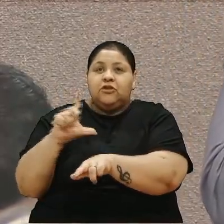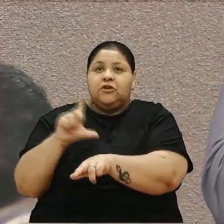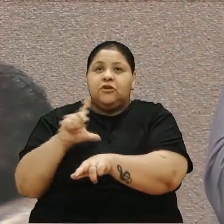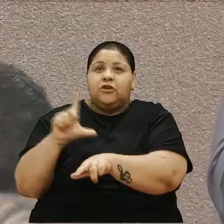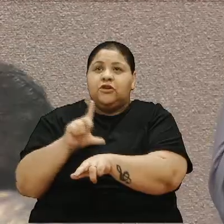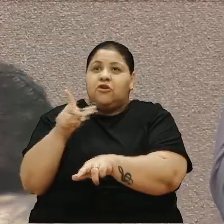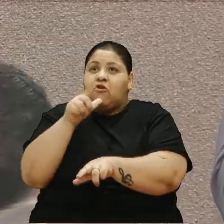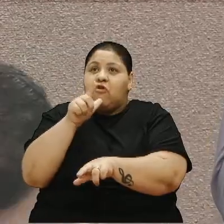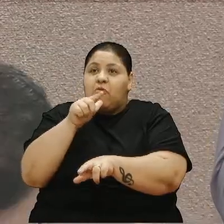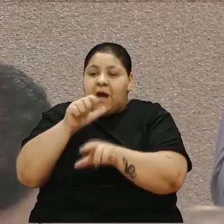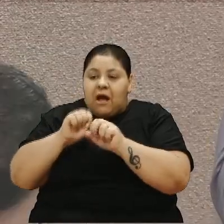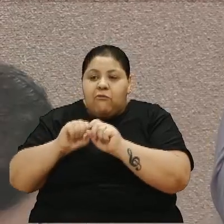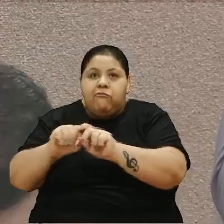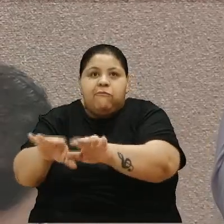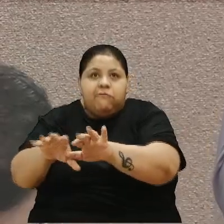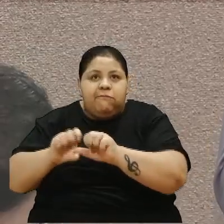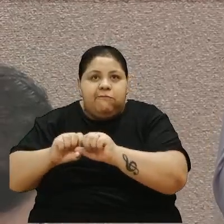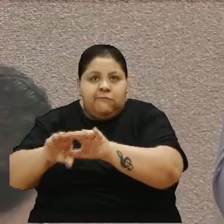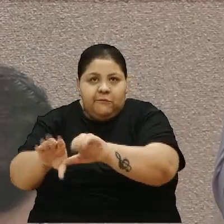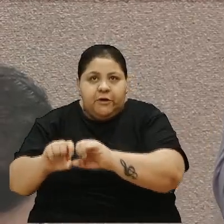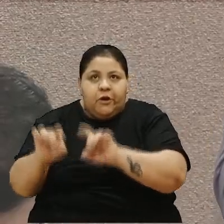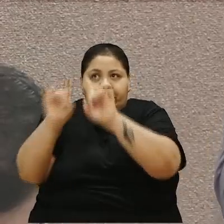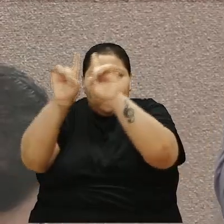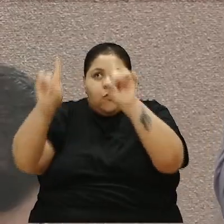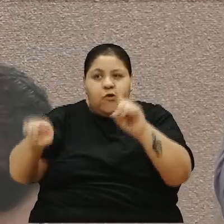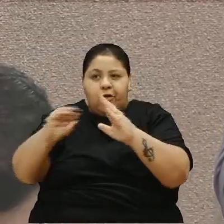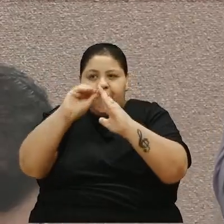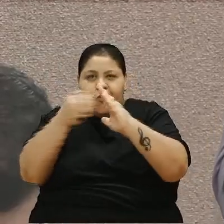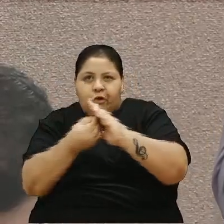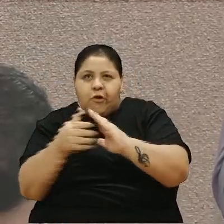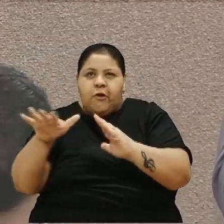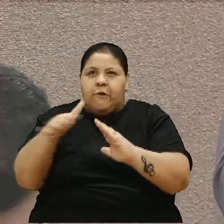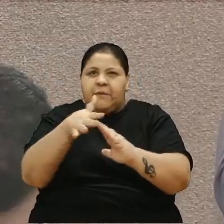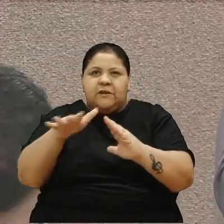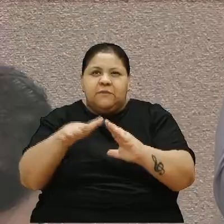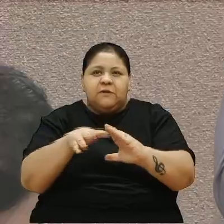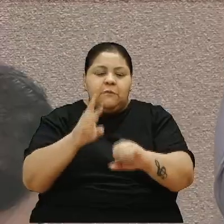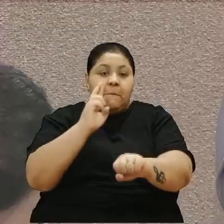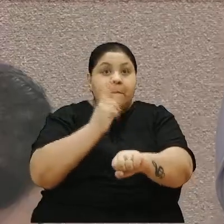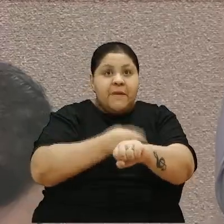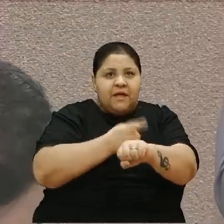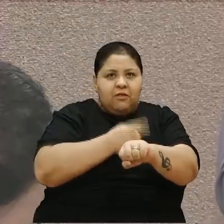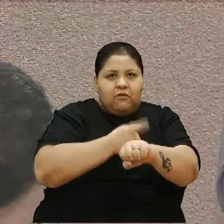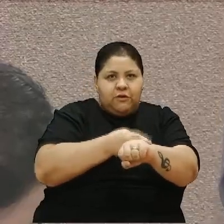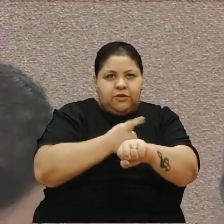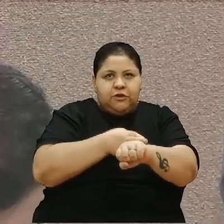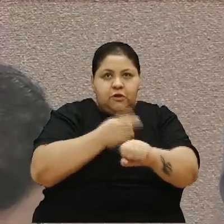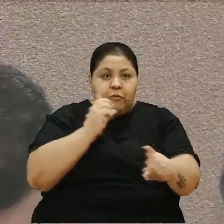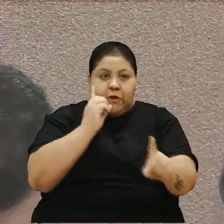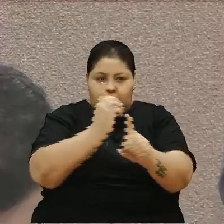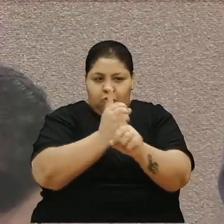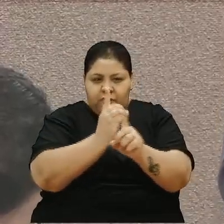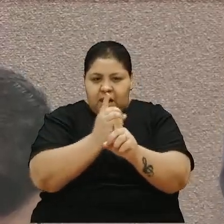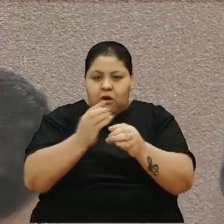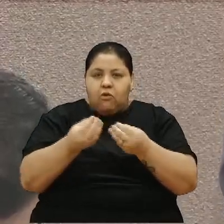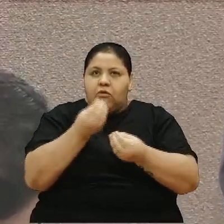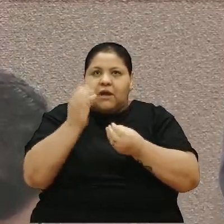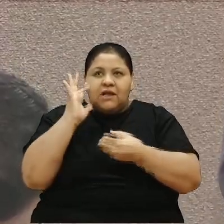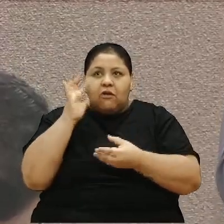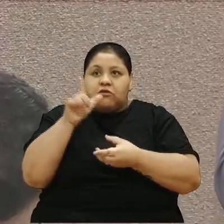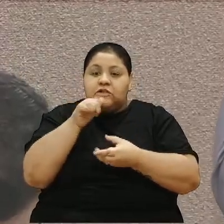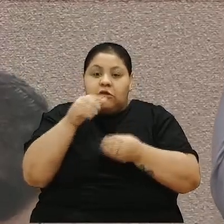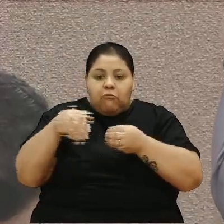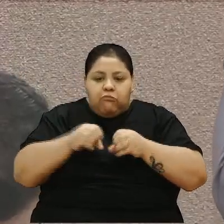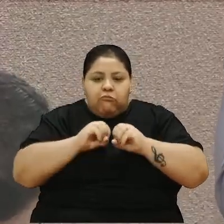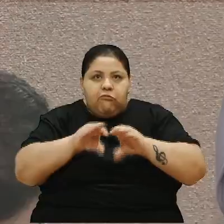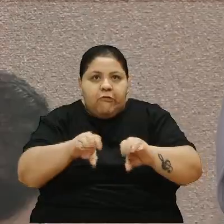de água. As equipes do SAMAI ficaram lá por volta até meia-noite para encontrar esse vazamento de água, encontraram o vazamento de água. No outro dia